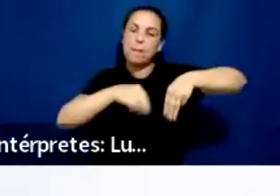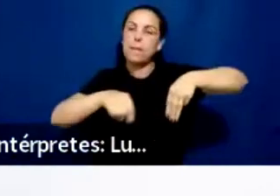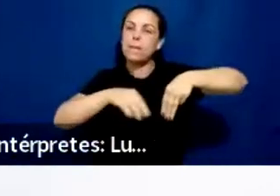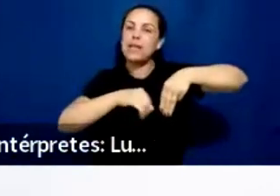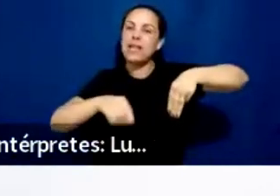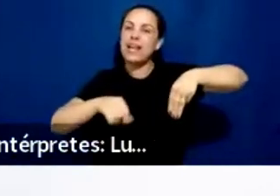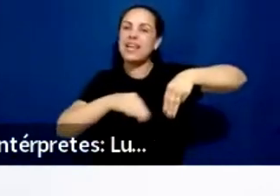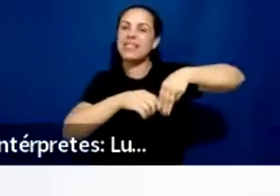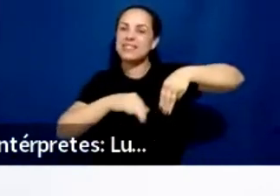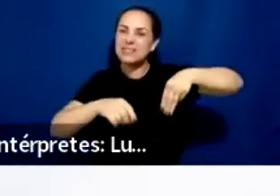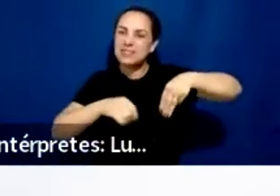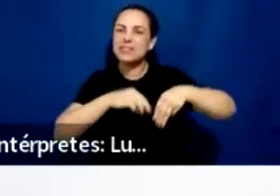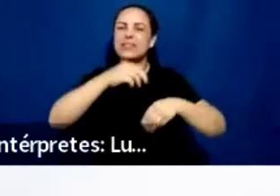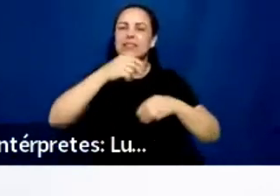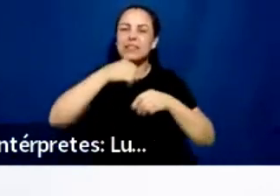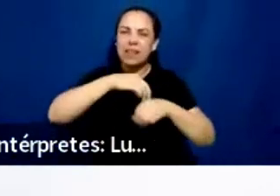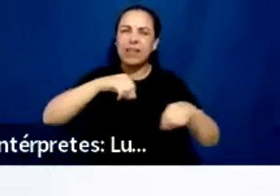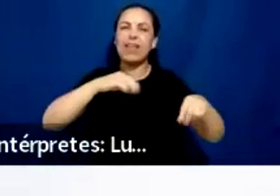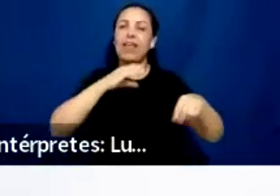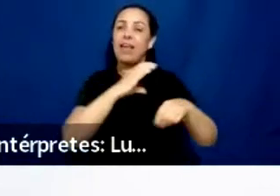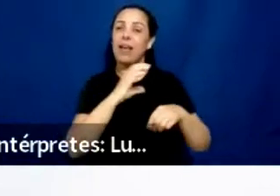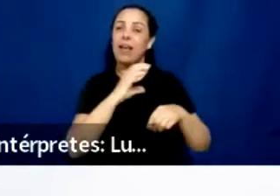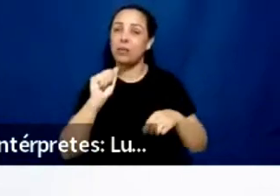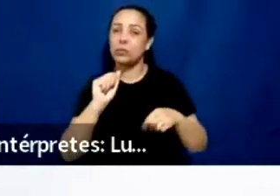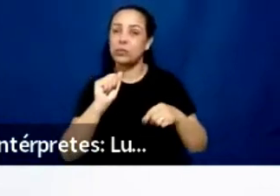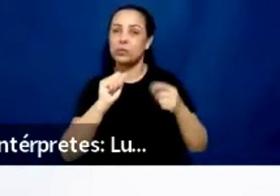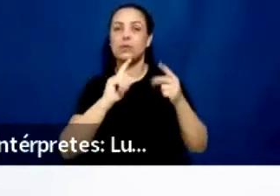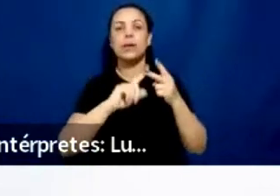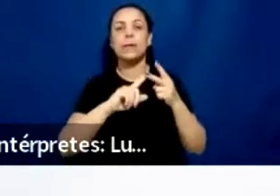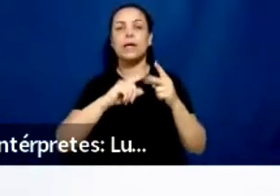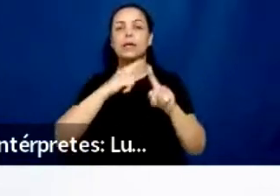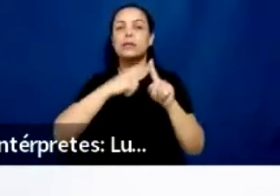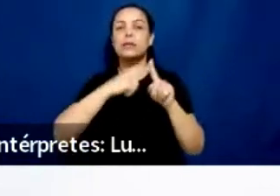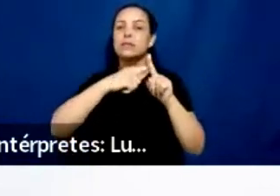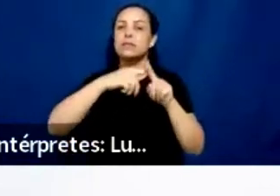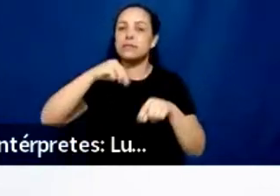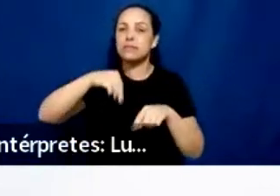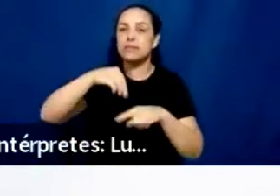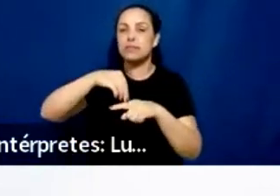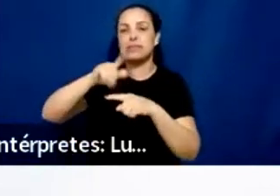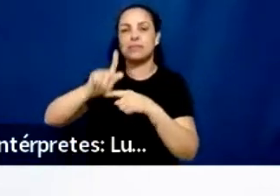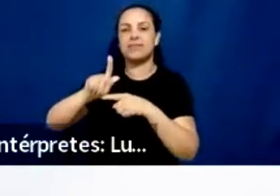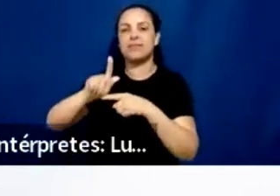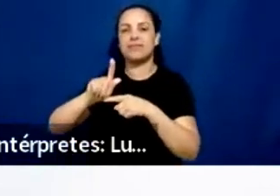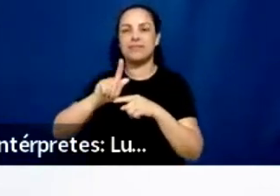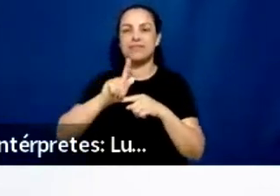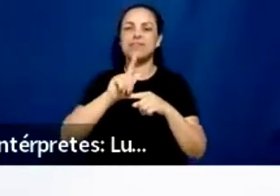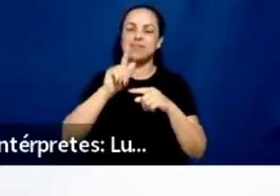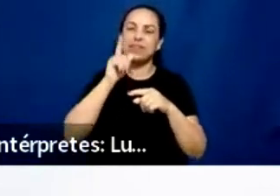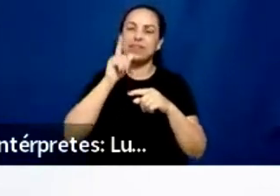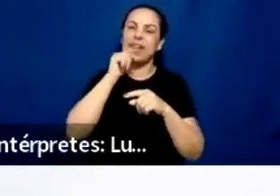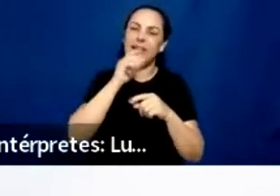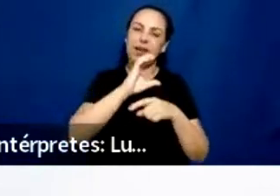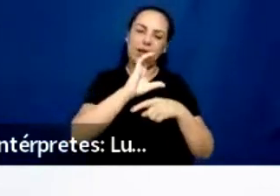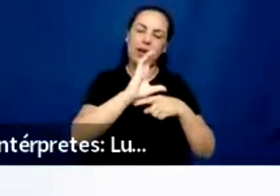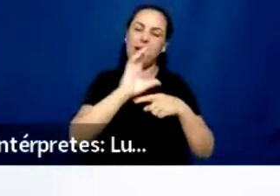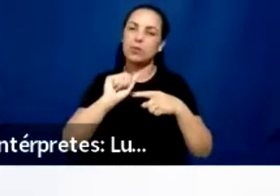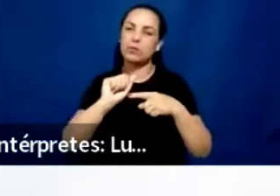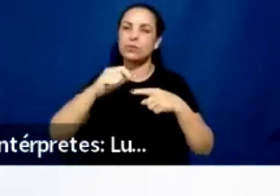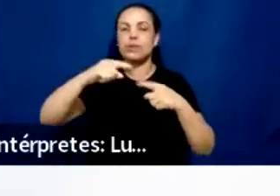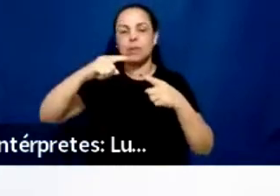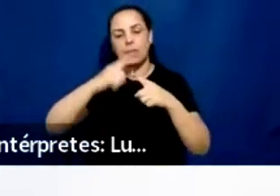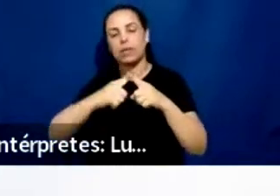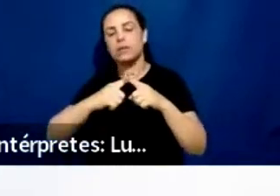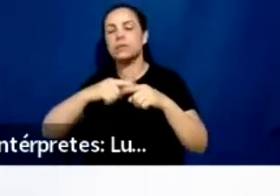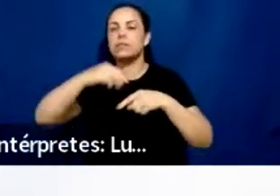também adicionando na nossa água. Então, quando os íons de hidroxila encontram cálcio e magnésio,